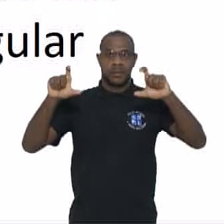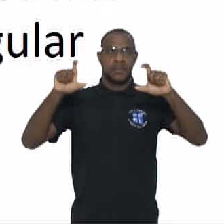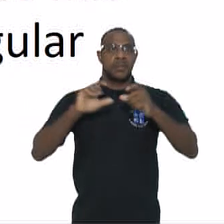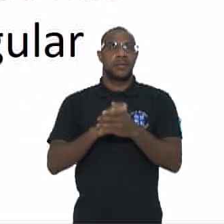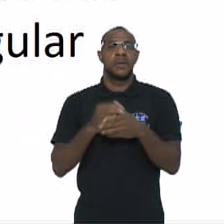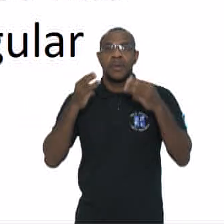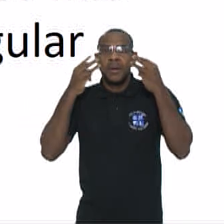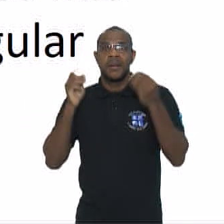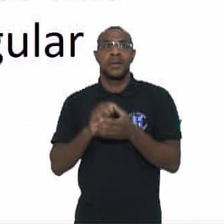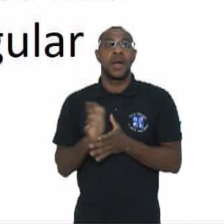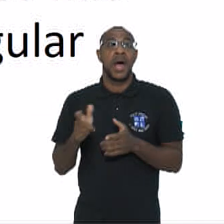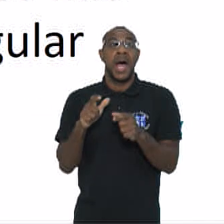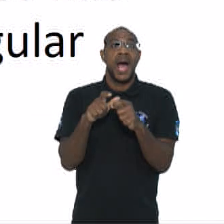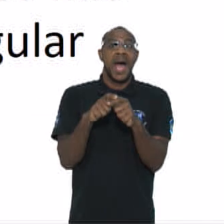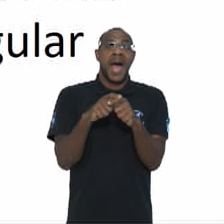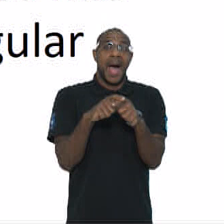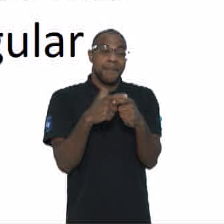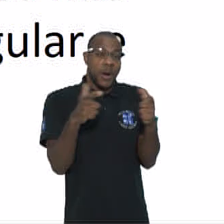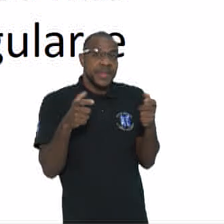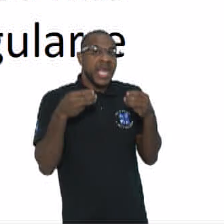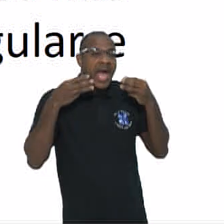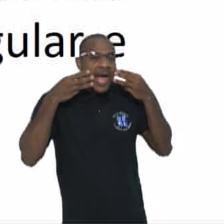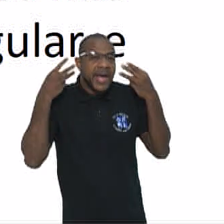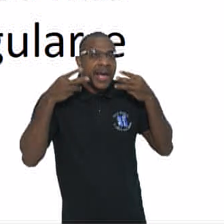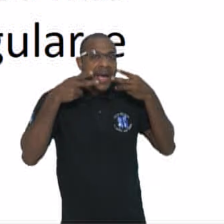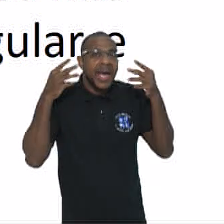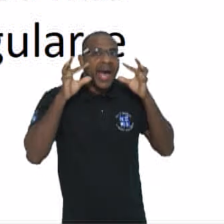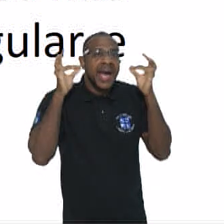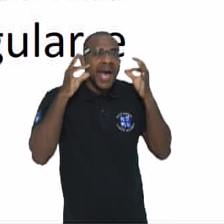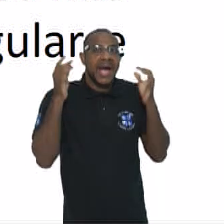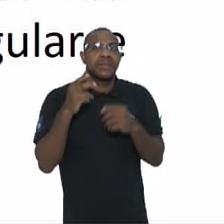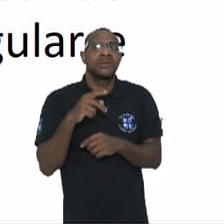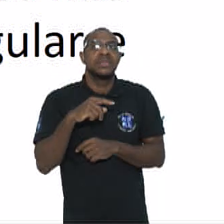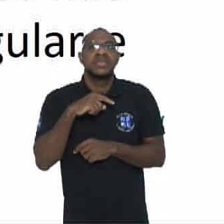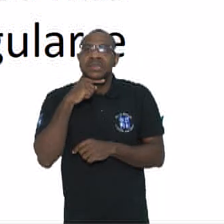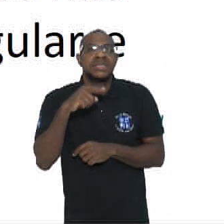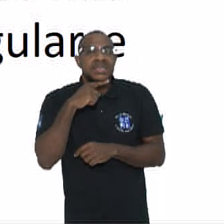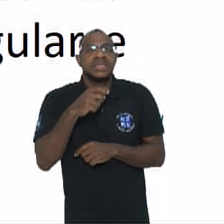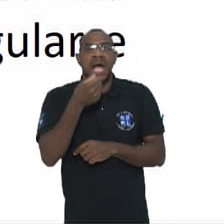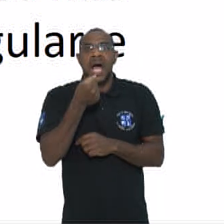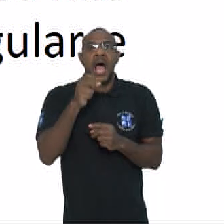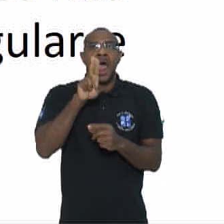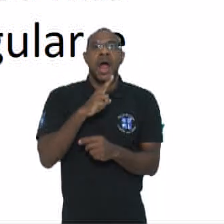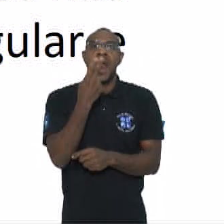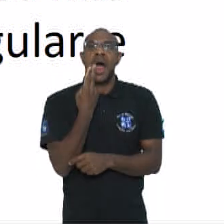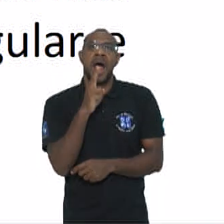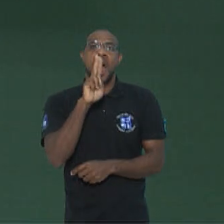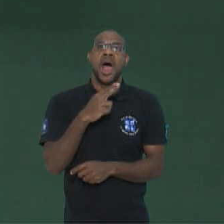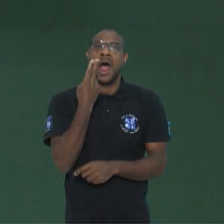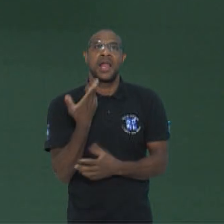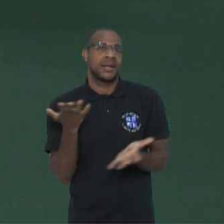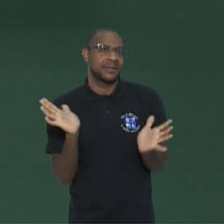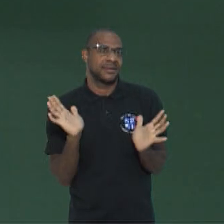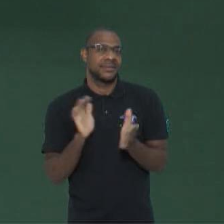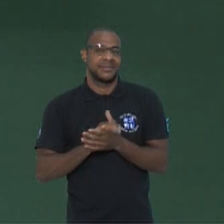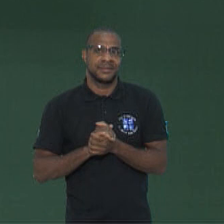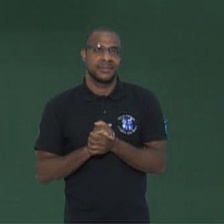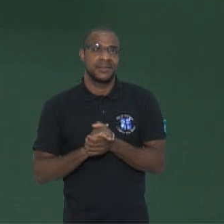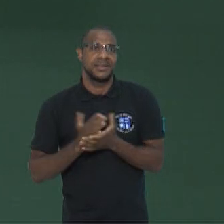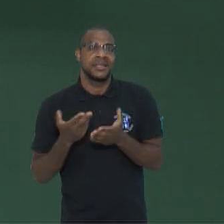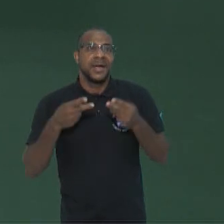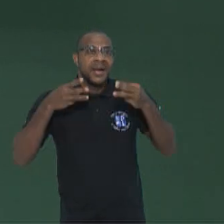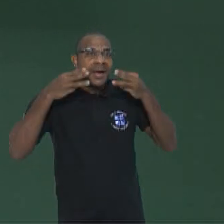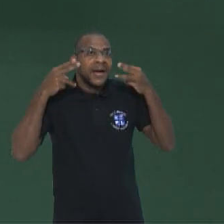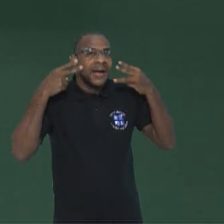A maioria dos gatos não toma sorvete, né? E o Garfield lá felizão da vida